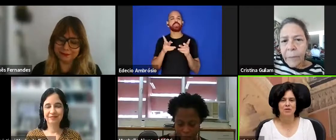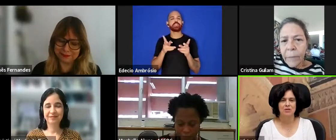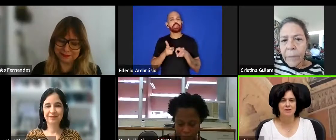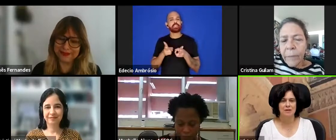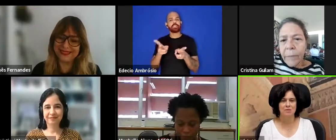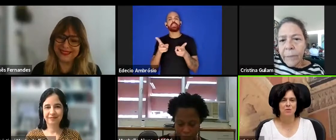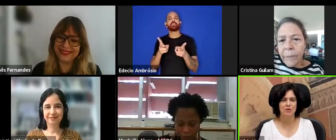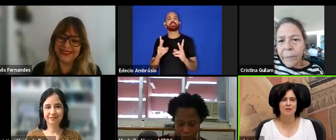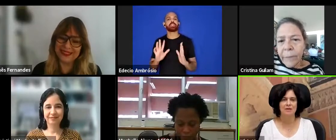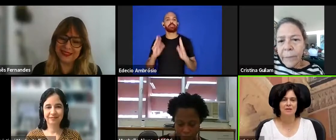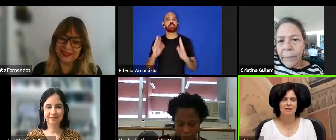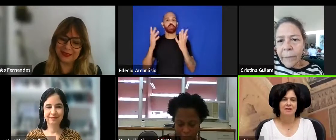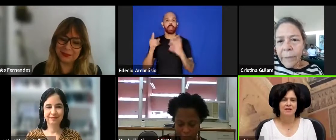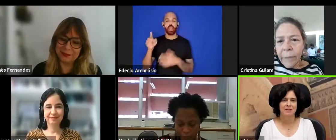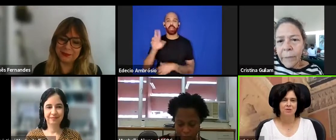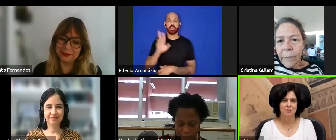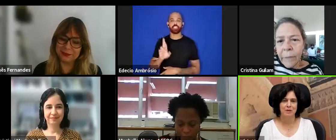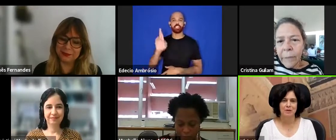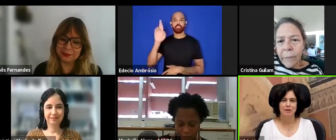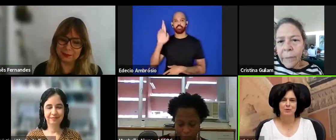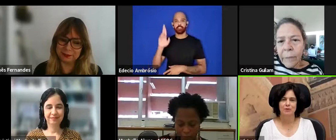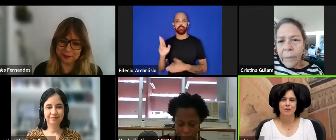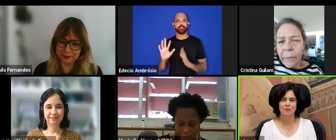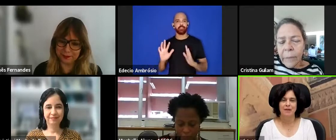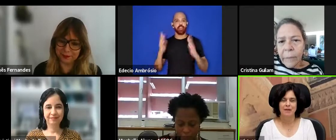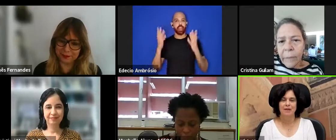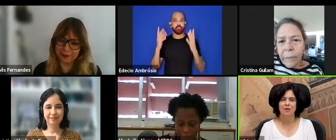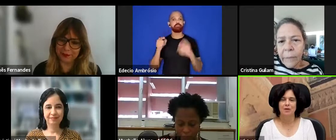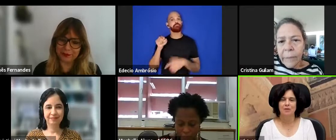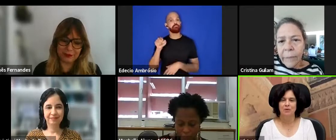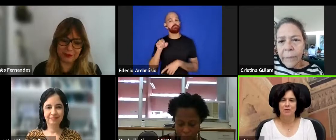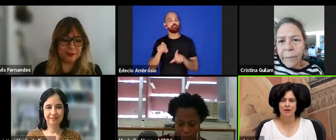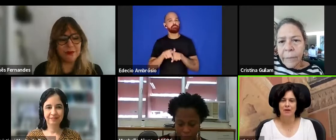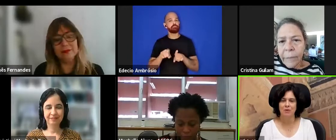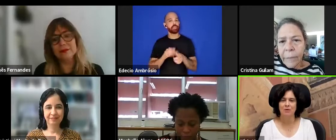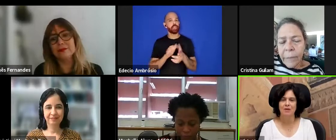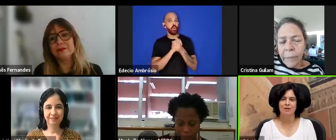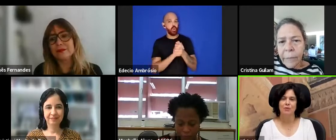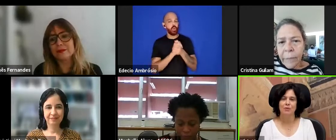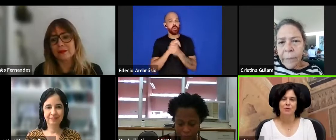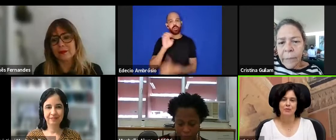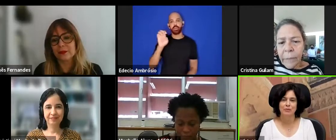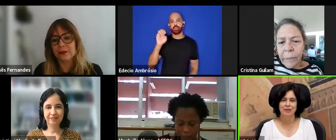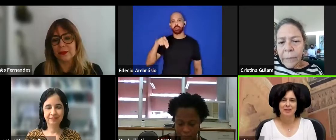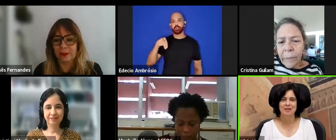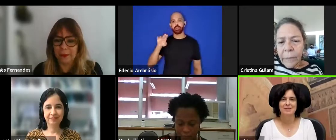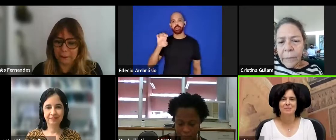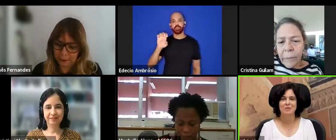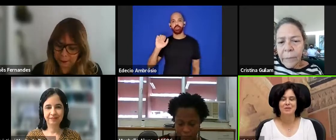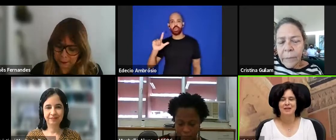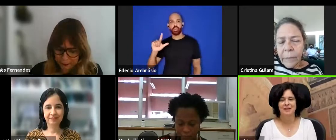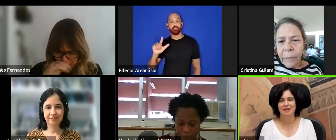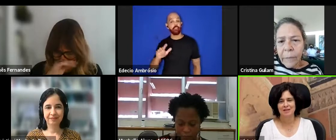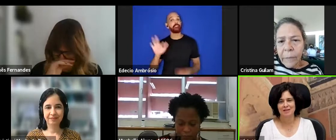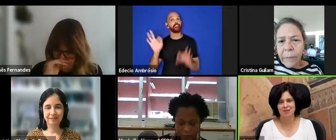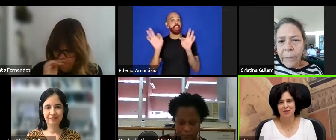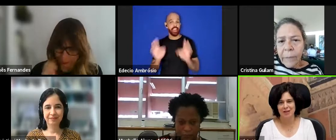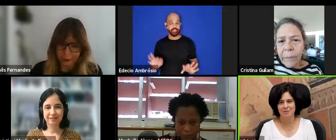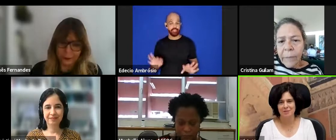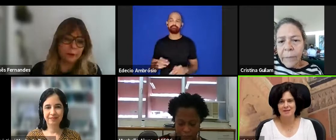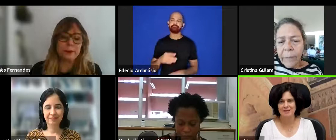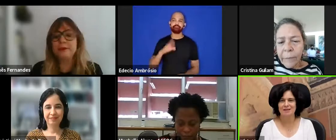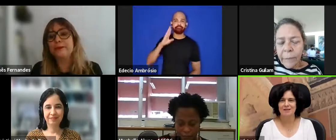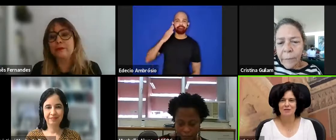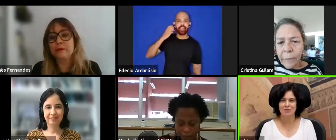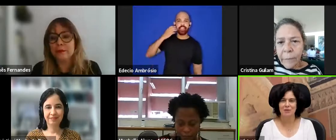cerimônia, como mestre de cerimônia. Cumprimento também ao Emanuel. Eu fico feliz porque, além de